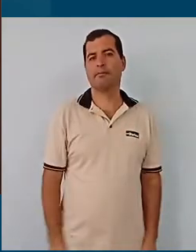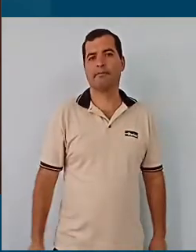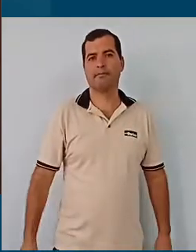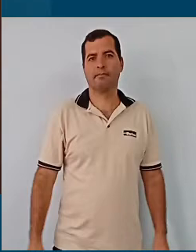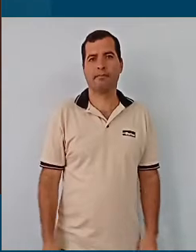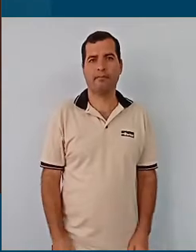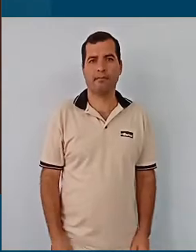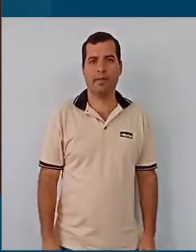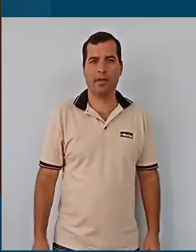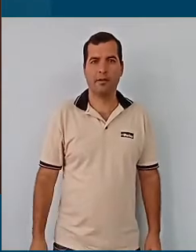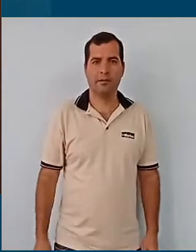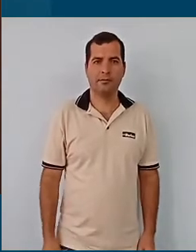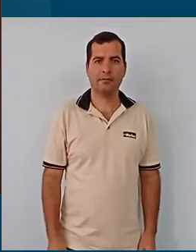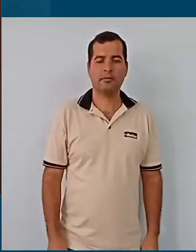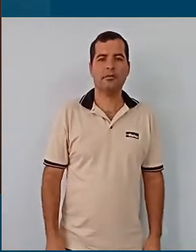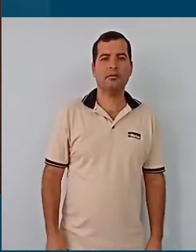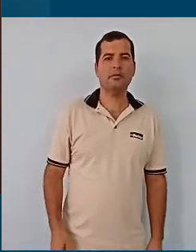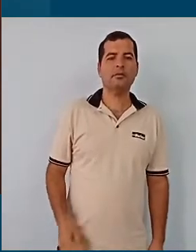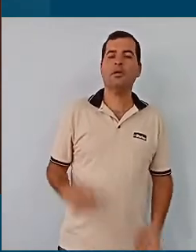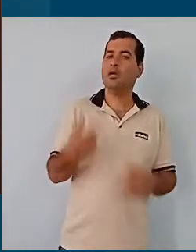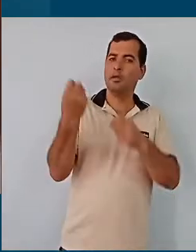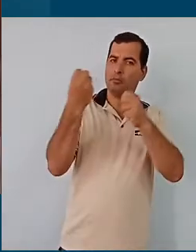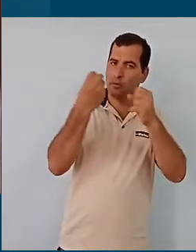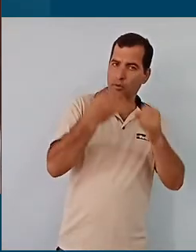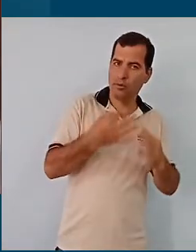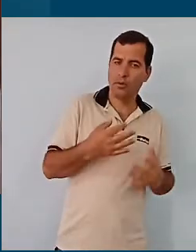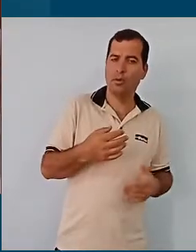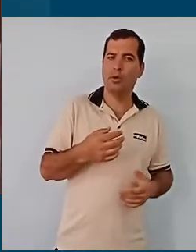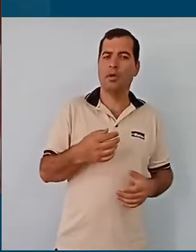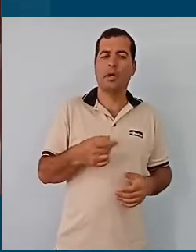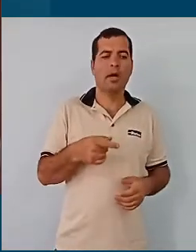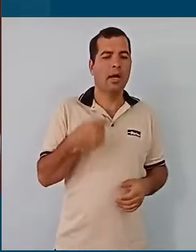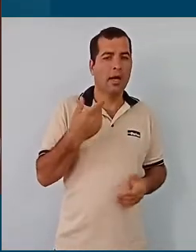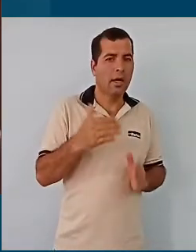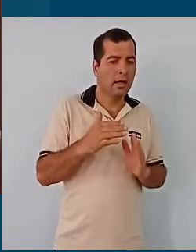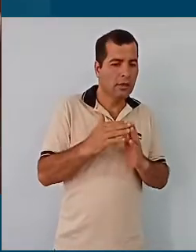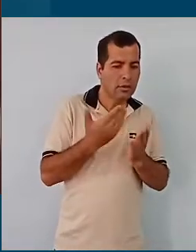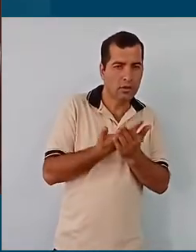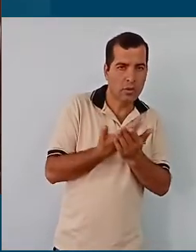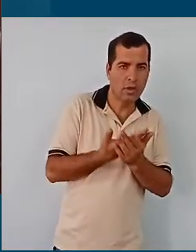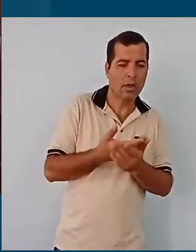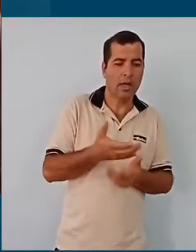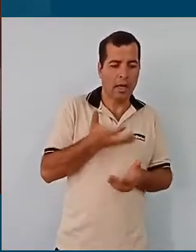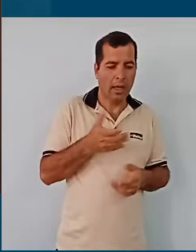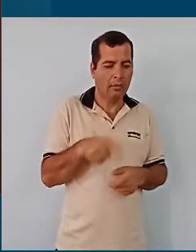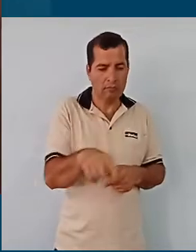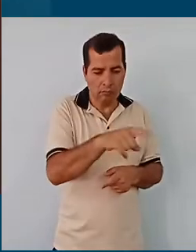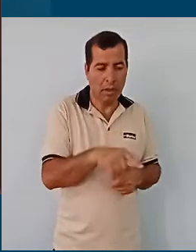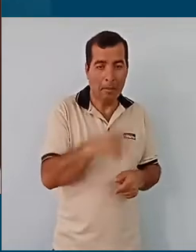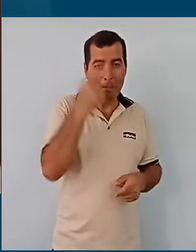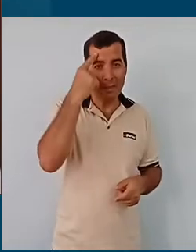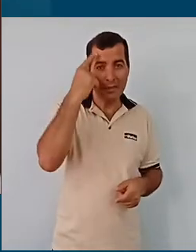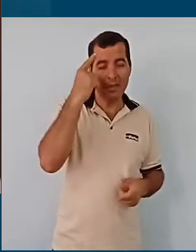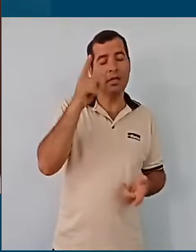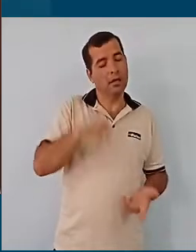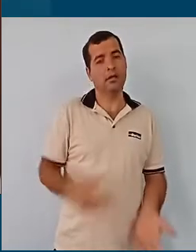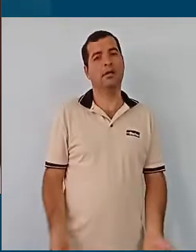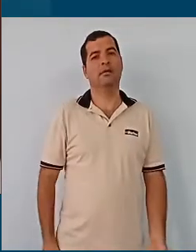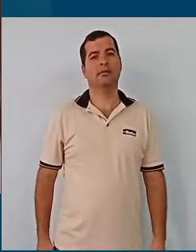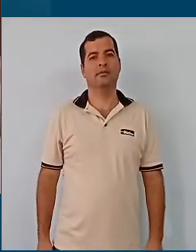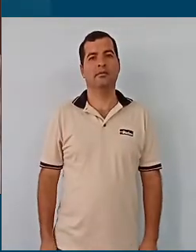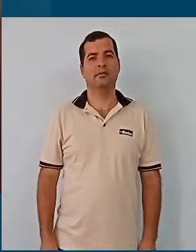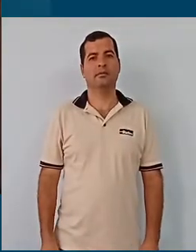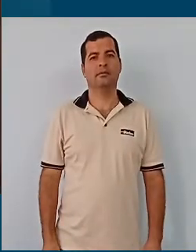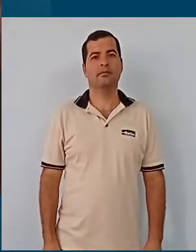o Ilienkov vai dizer, o papel da escola é ensinar a pensar, que, em última instância, é a característica que mais